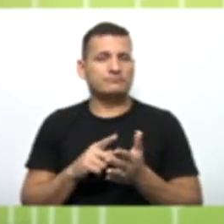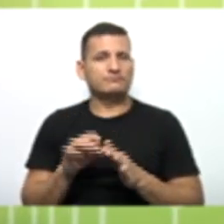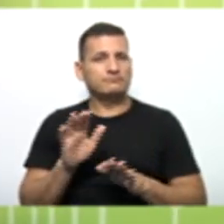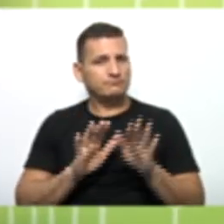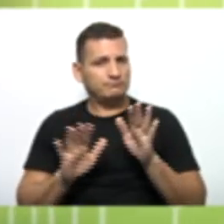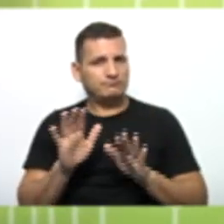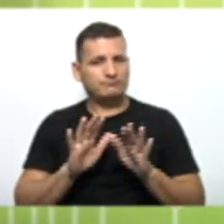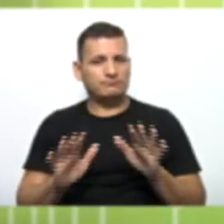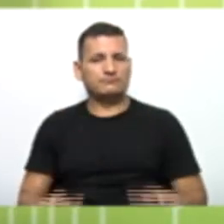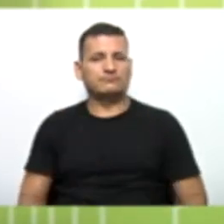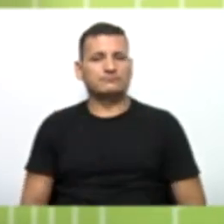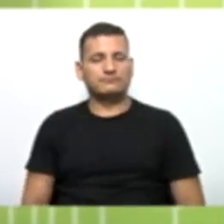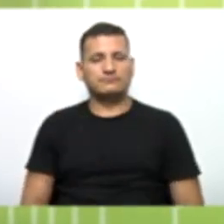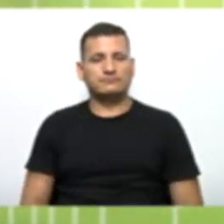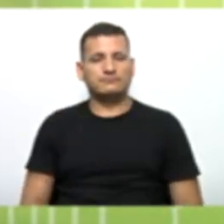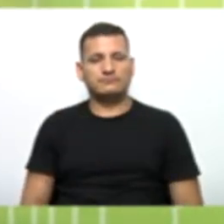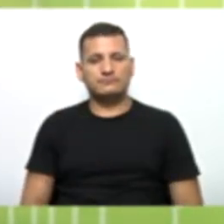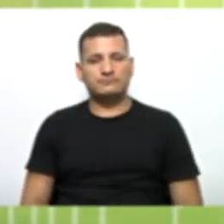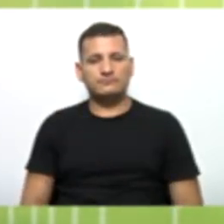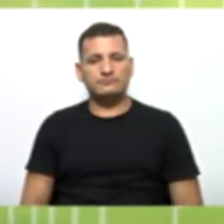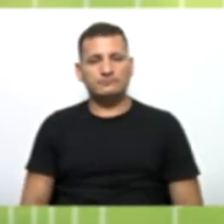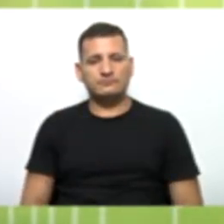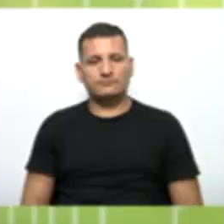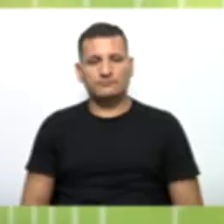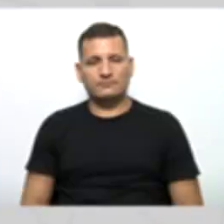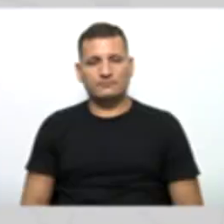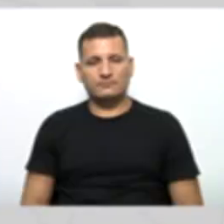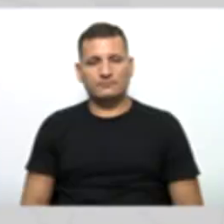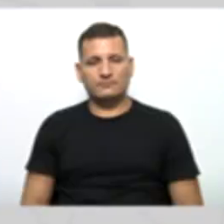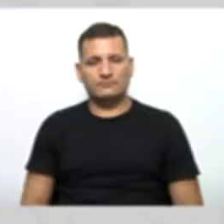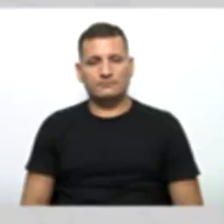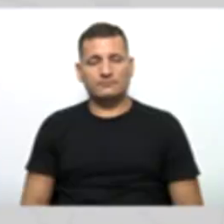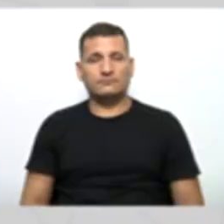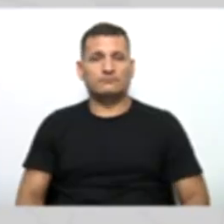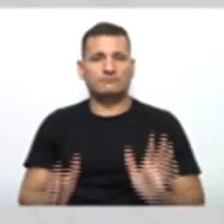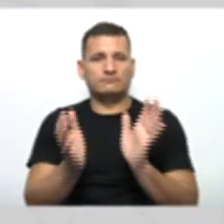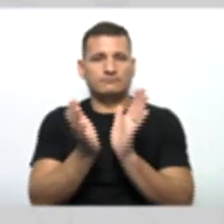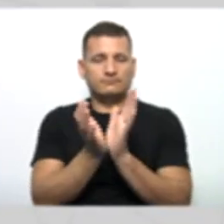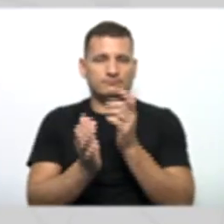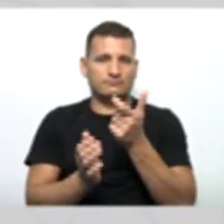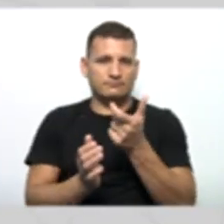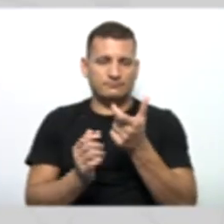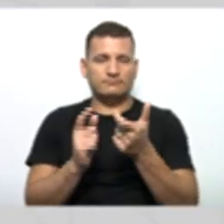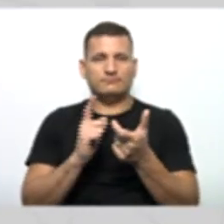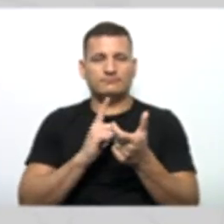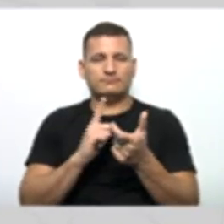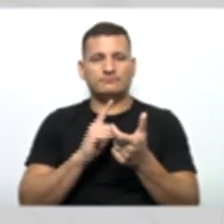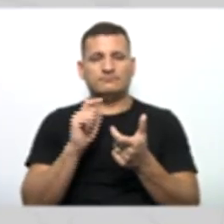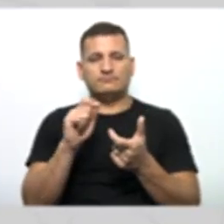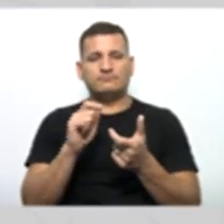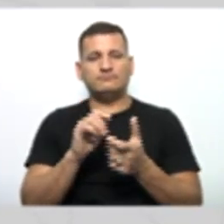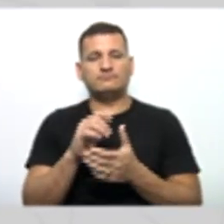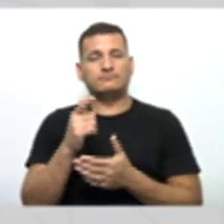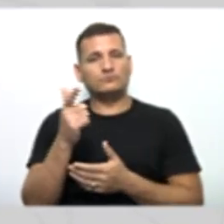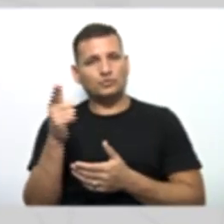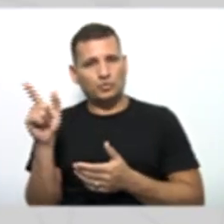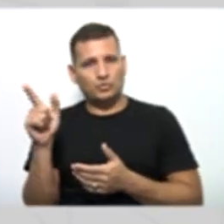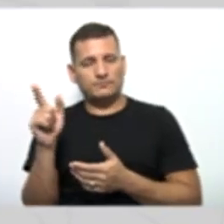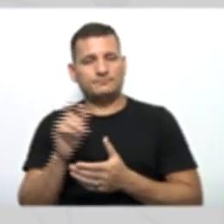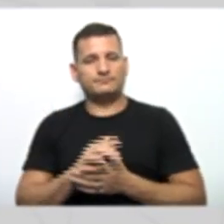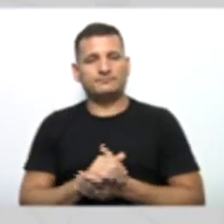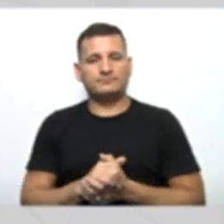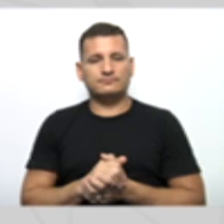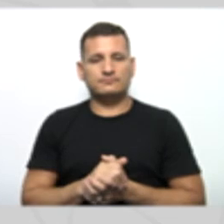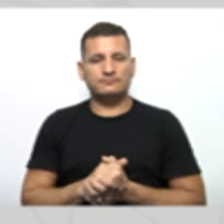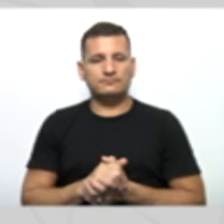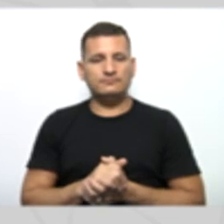cuidado com isso, ok? Vamos lá. Aqui no diagrama de classe, observam que tem uma outra classe, ó,